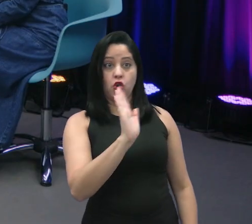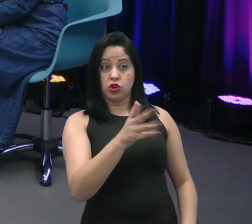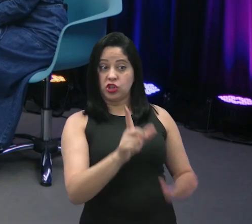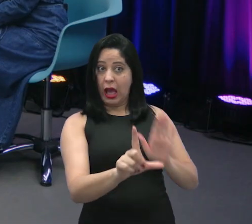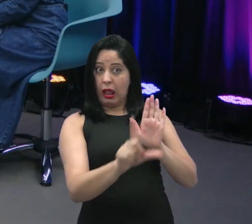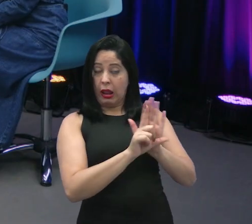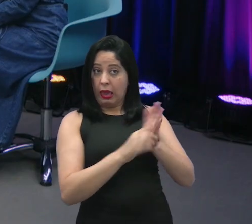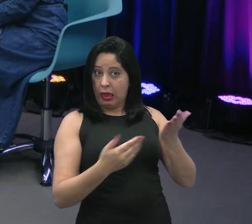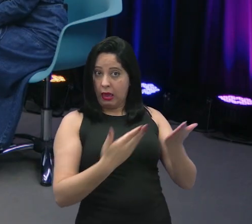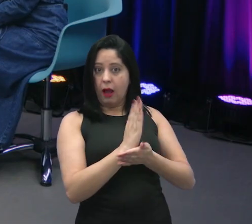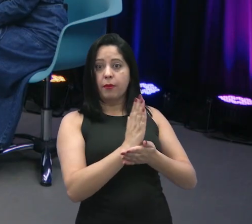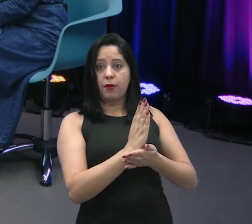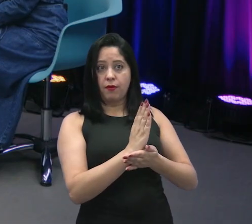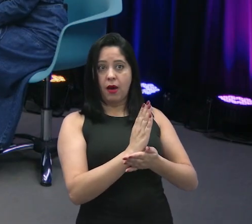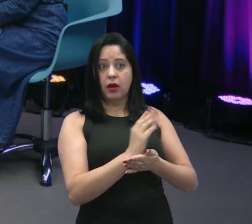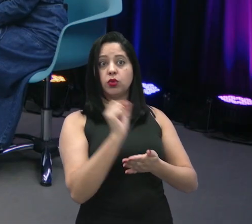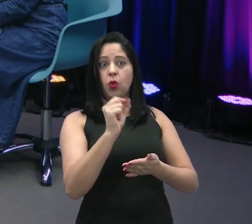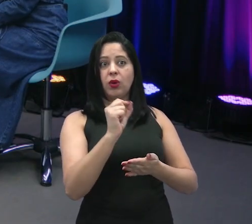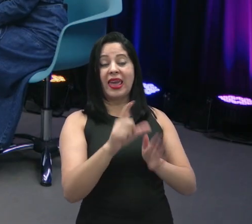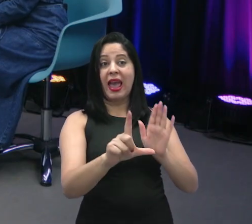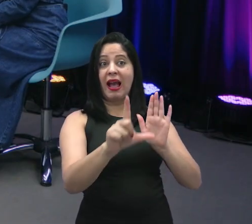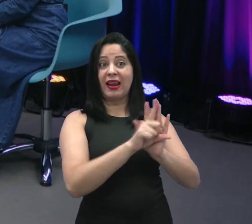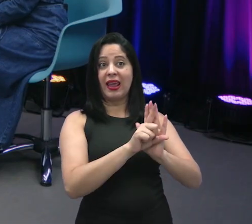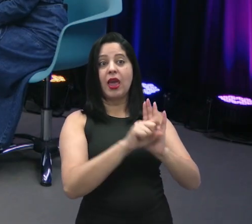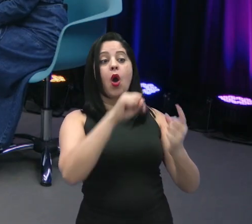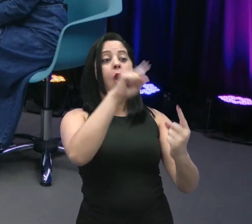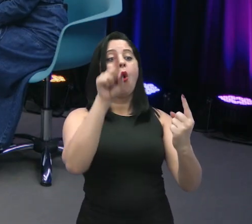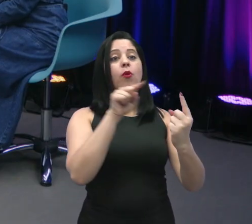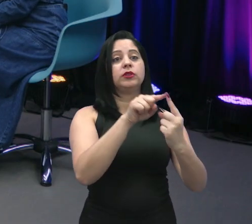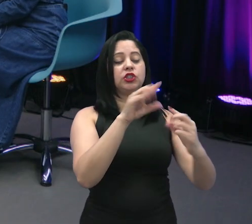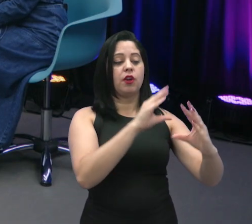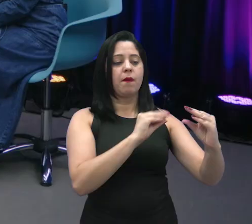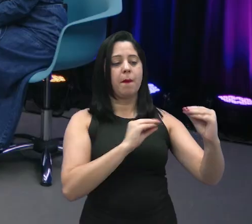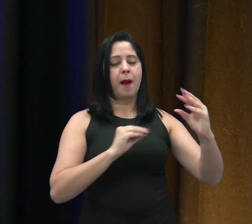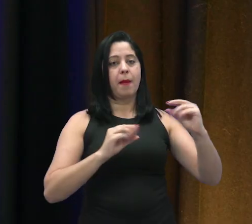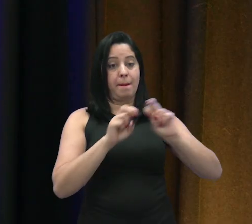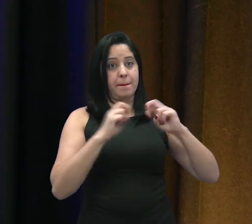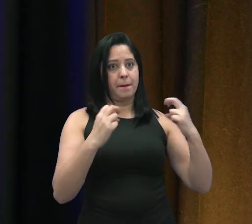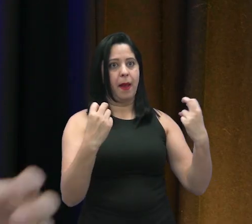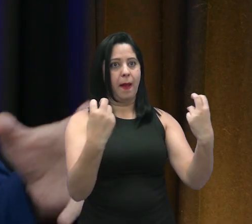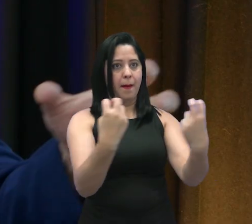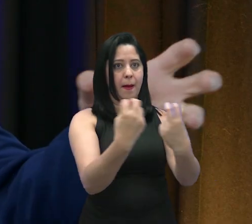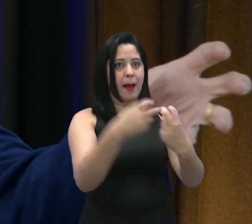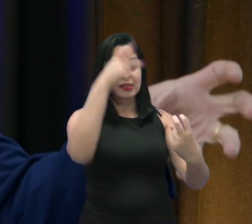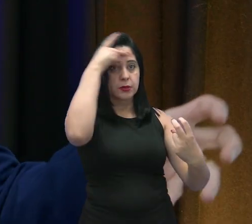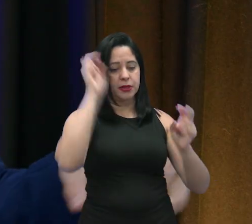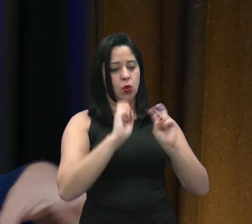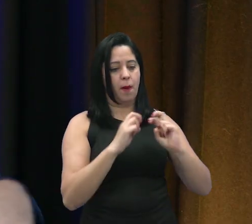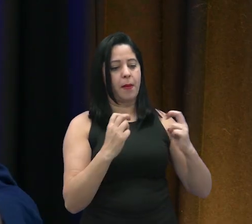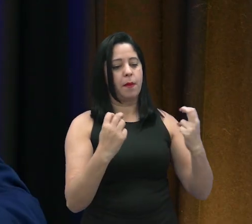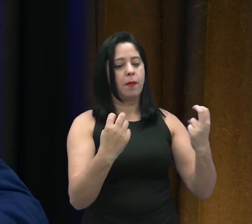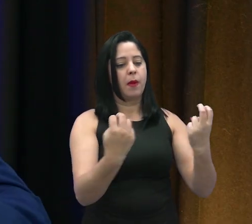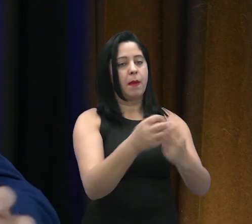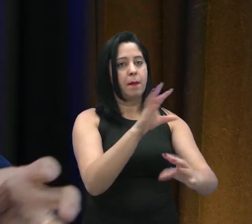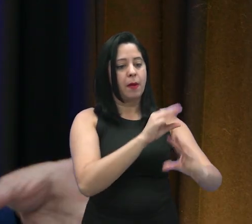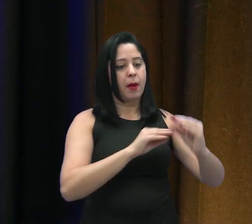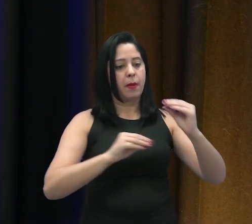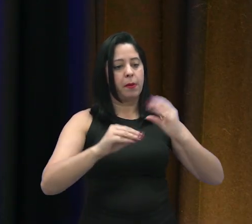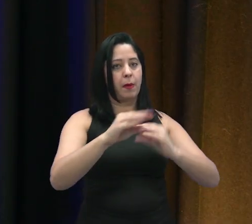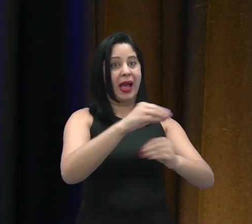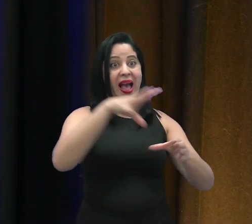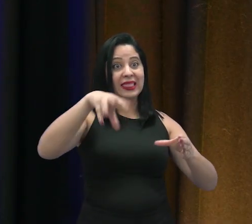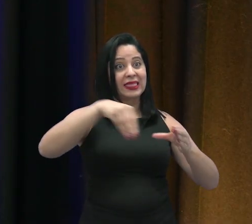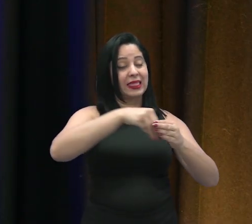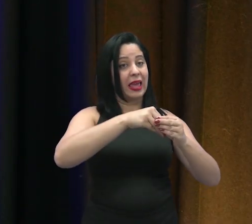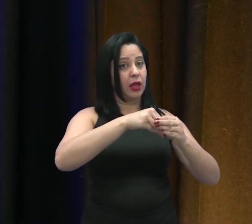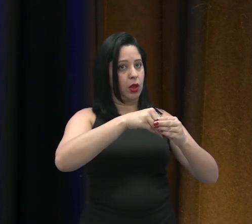já aprovada, né, que é a lei da roda de conversa. Essa lei é uma de autoria nossa, mas a gente colocou todos os vereadores da frente parlamentar para